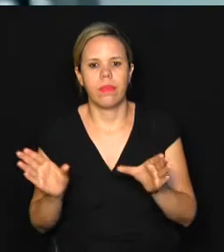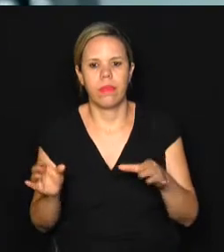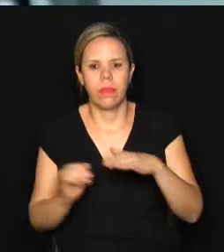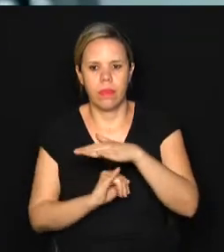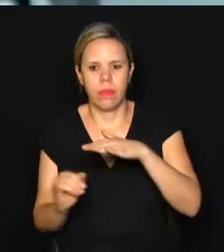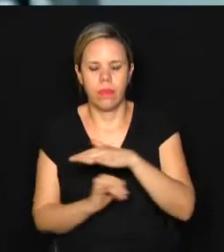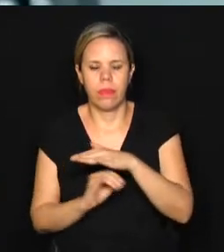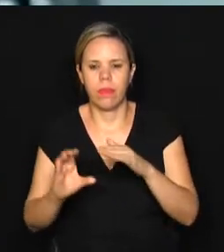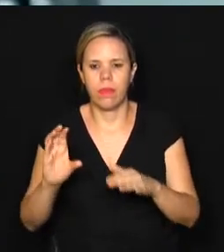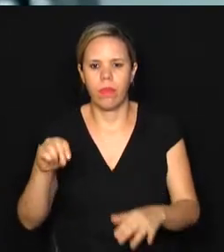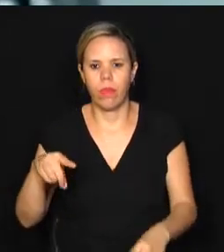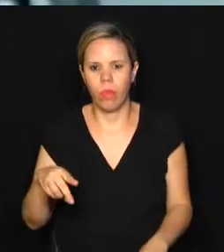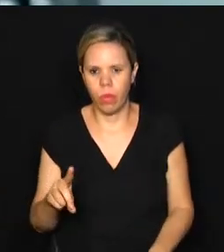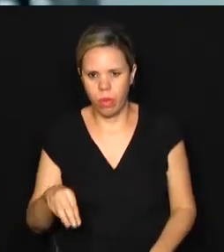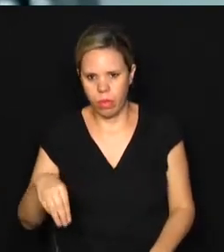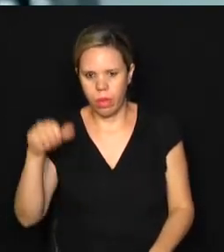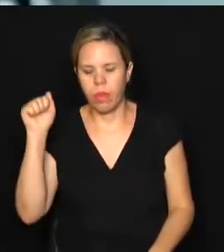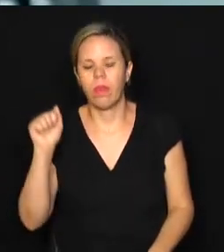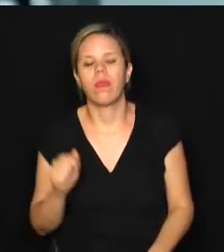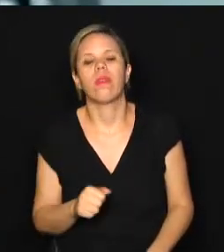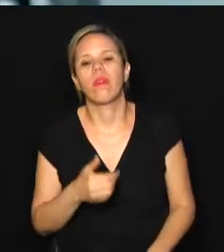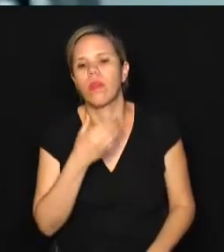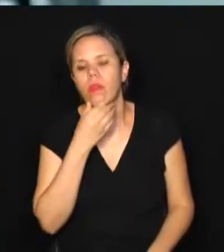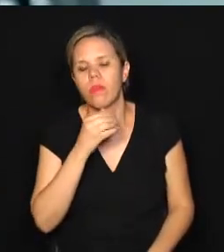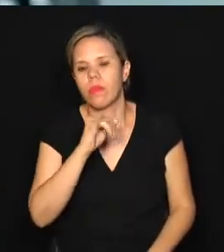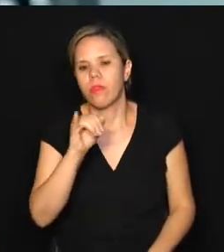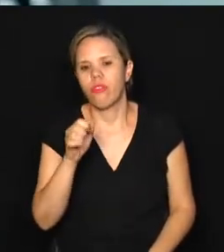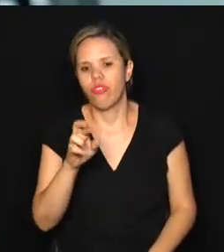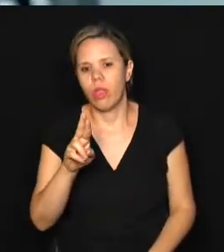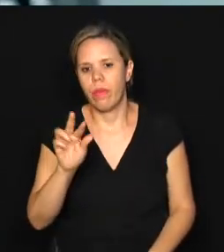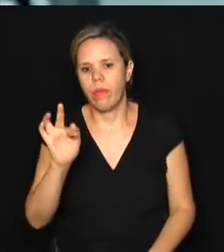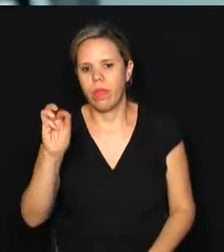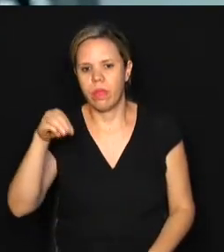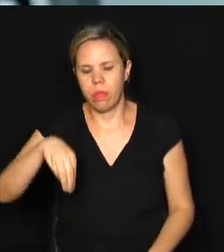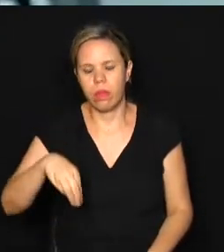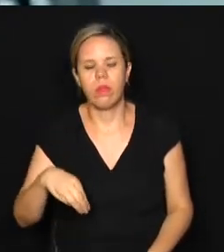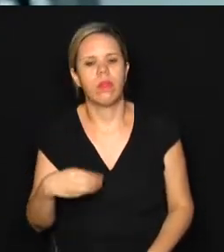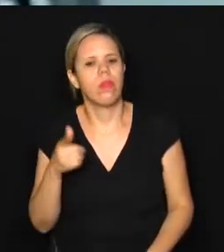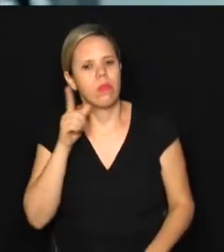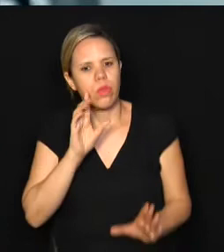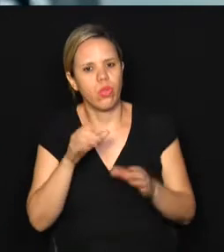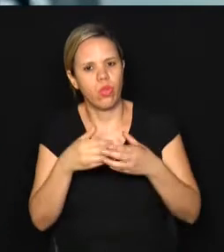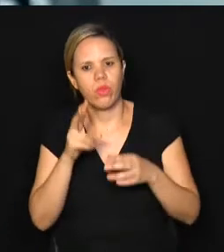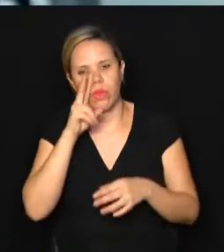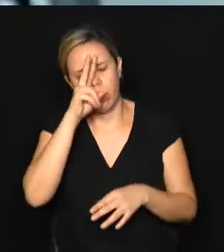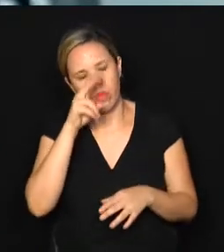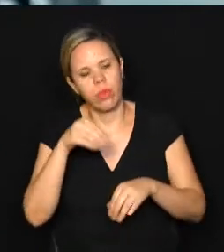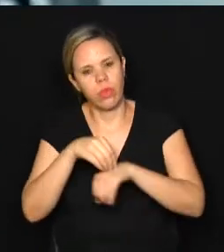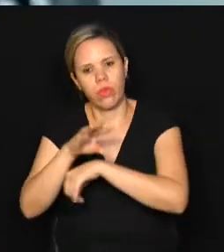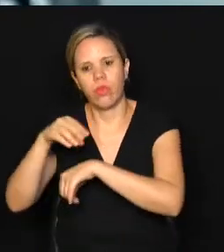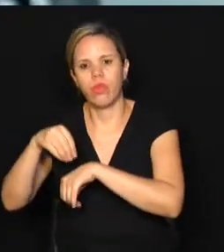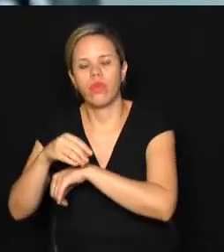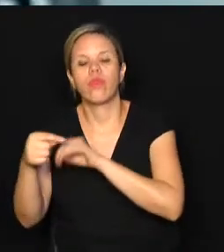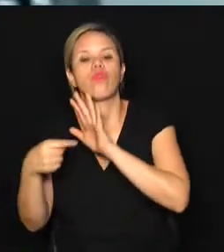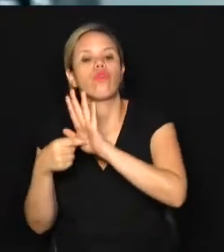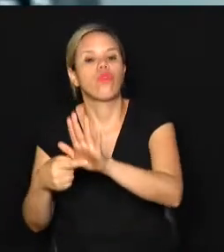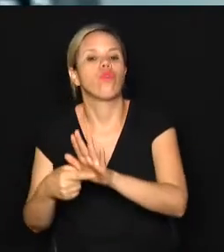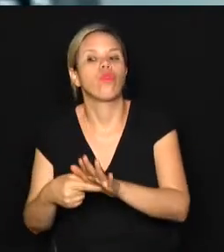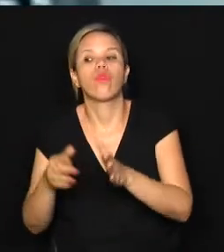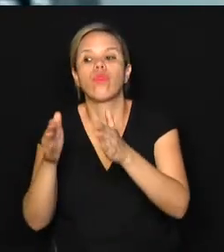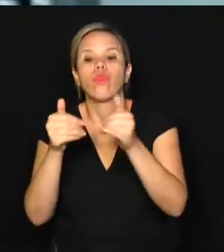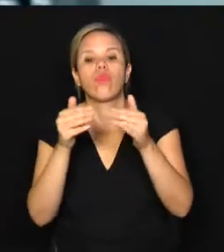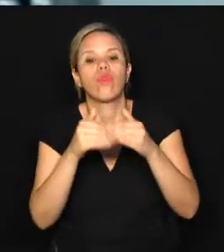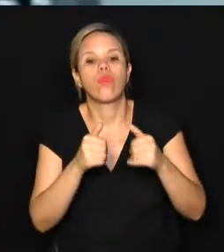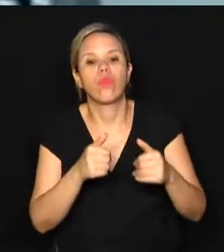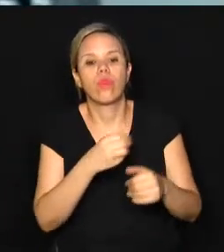CONDEMA, o Jefferson, a gente juntou um grupo bem forte lá e conseguimos passar essa manifestação, que é um apelo ao